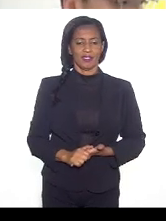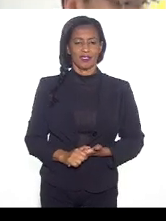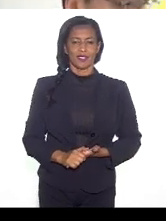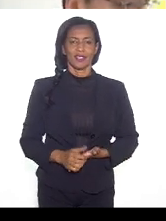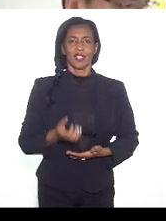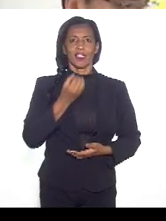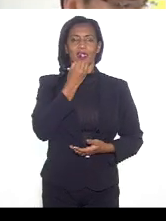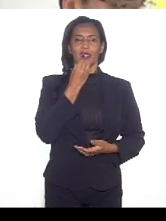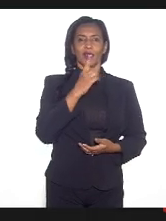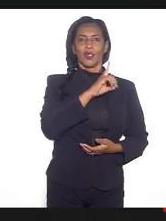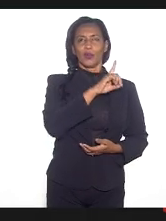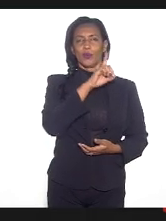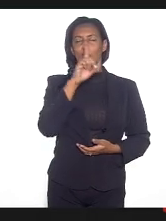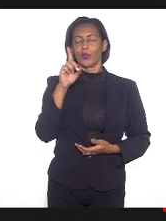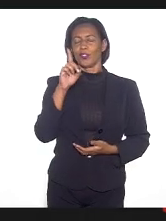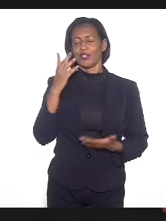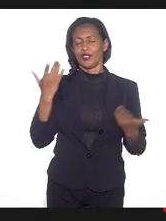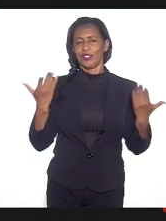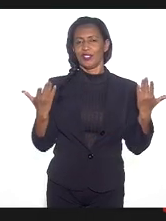deputado